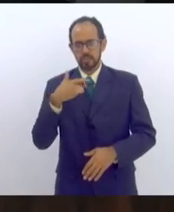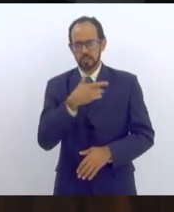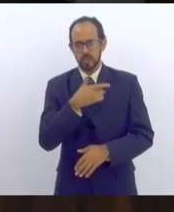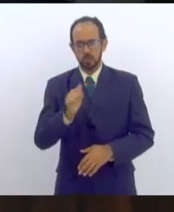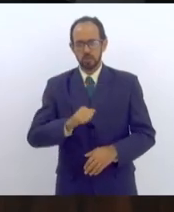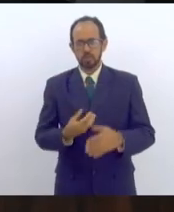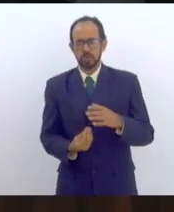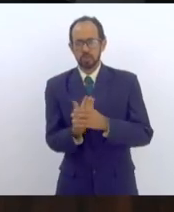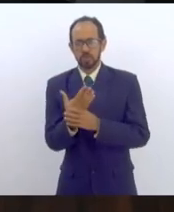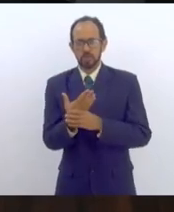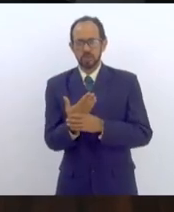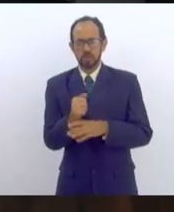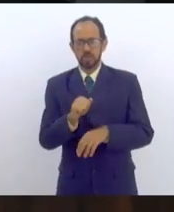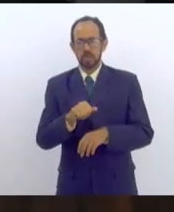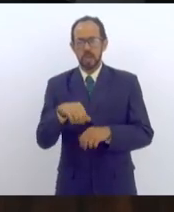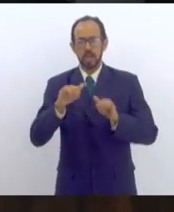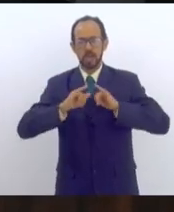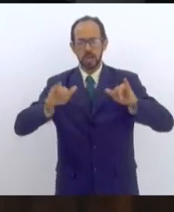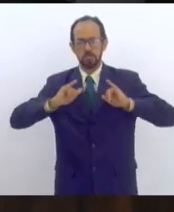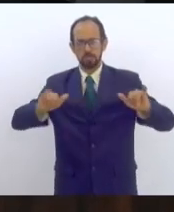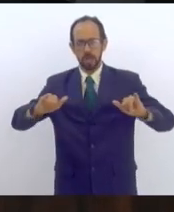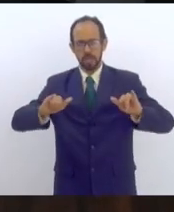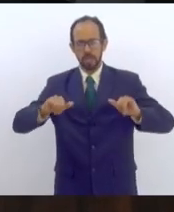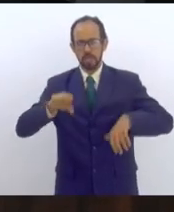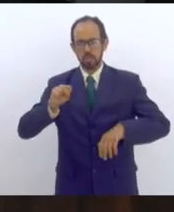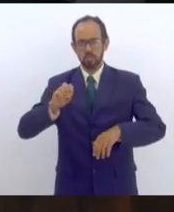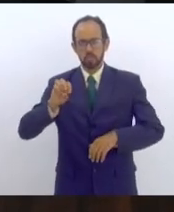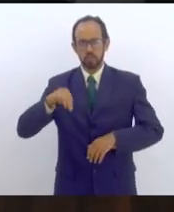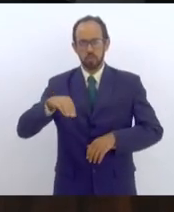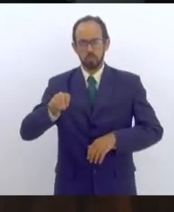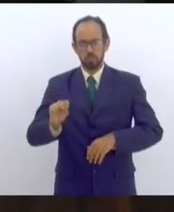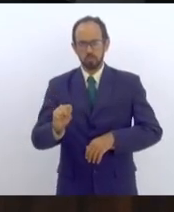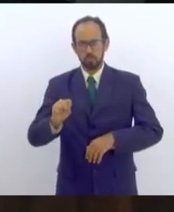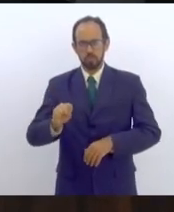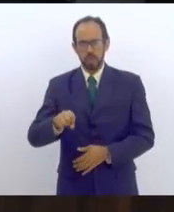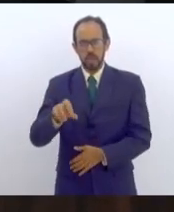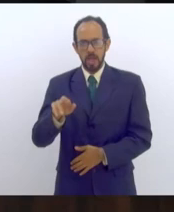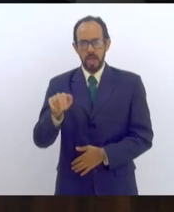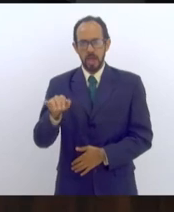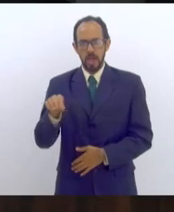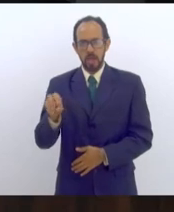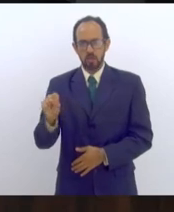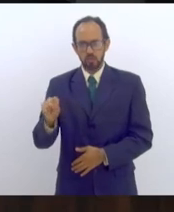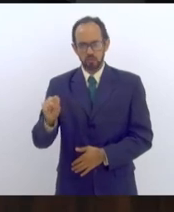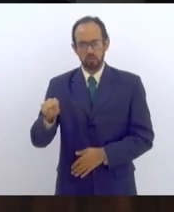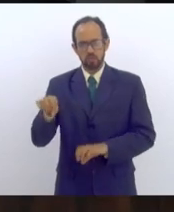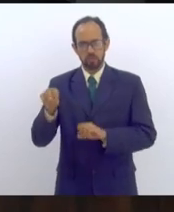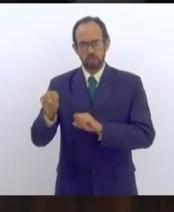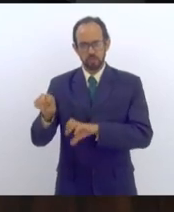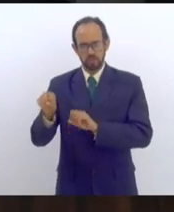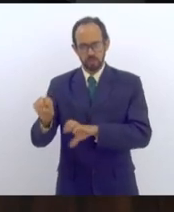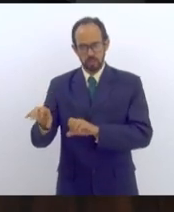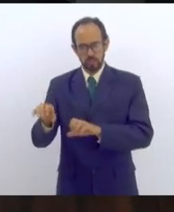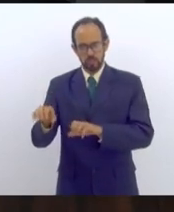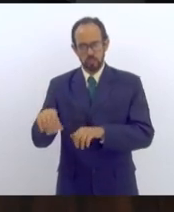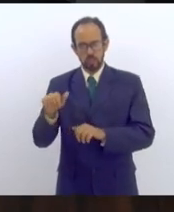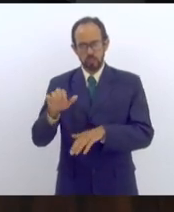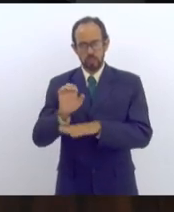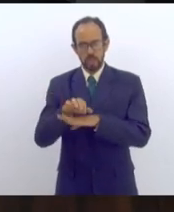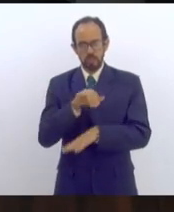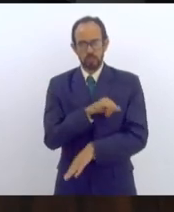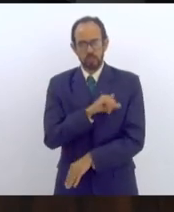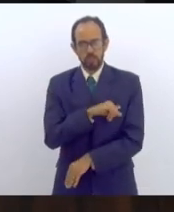Institui a campanha Somos Raros, Não Invisíveis nas Redes de Saúde e de Ensino do Estado do Rio de Janeiro.